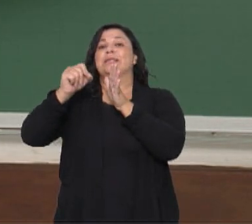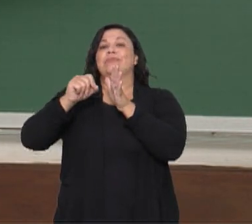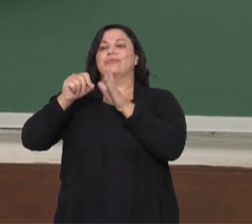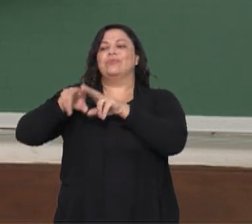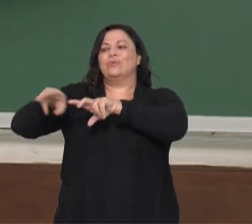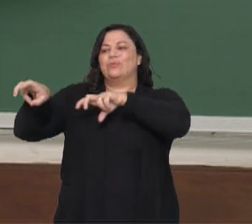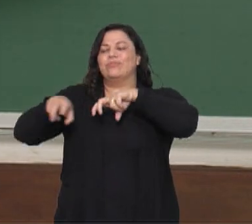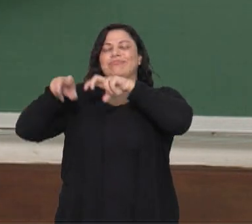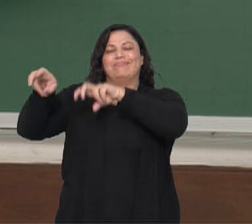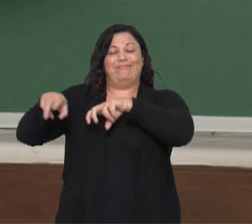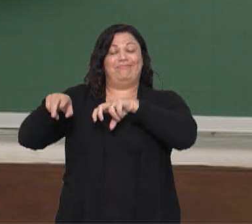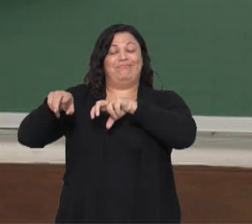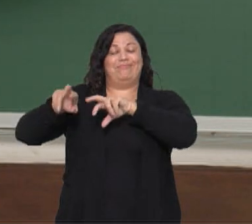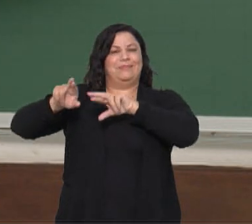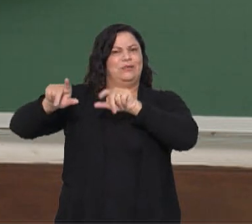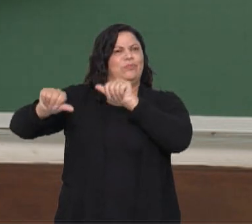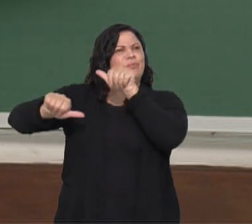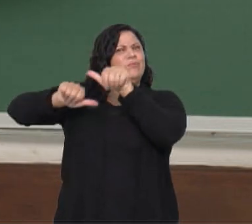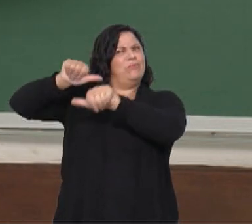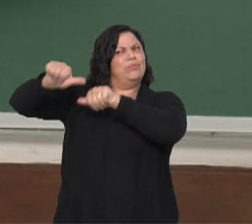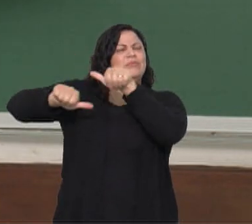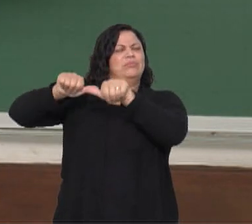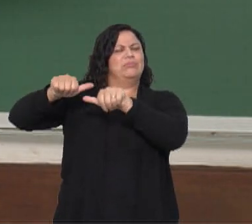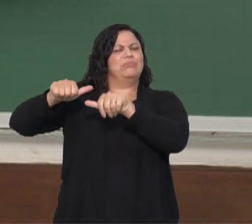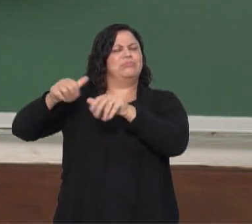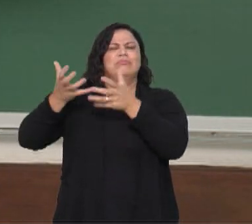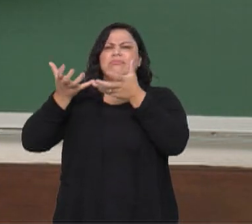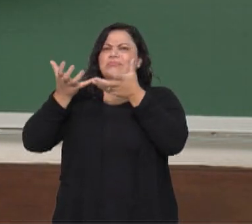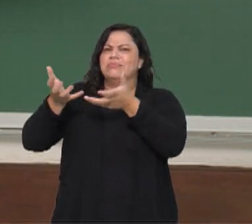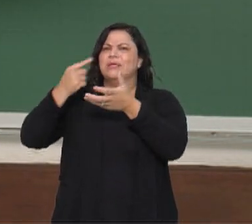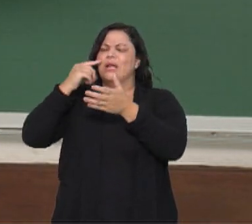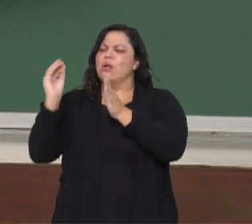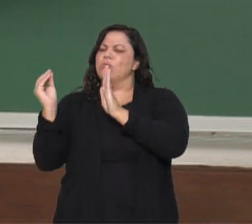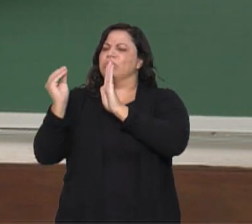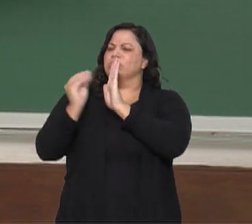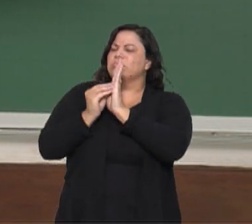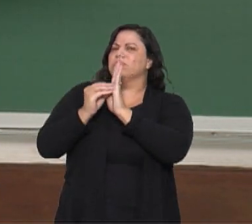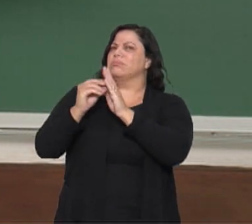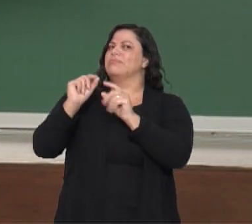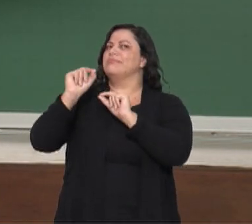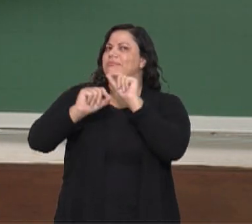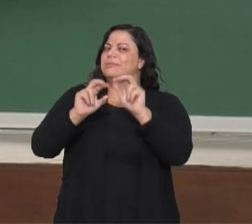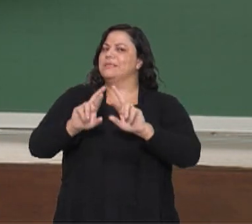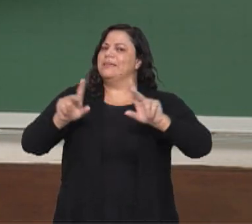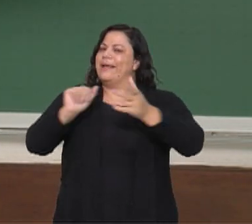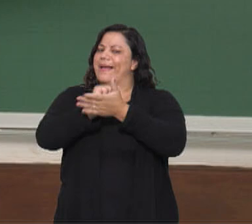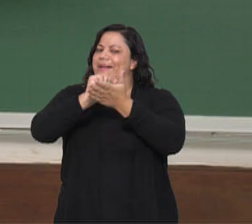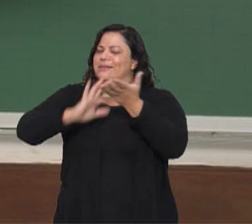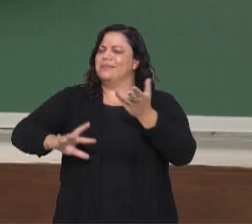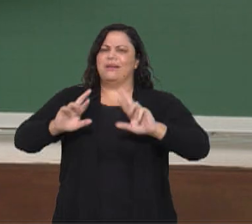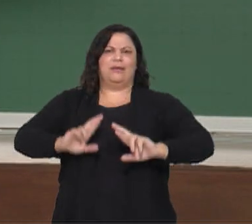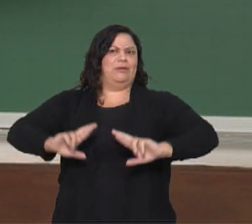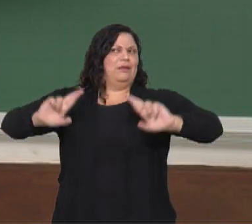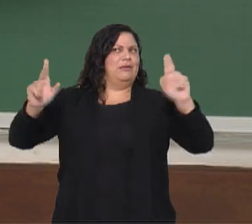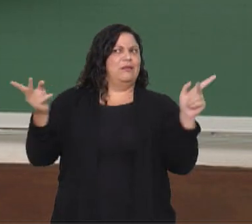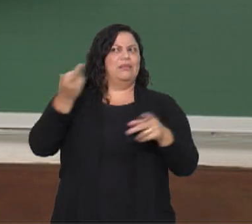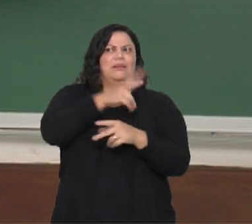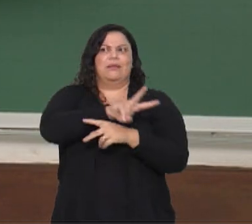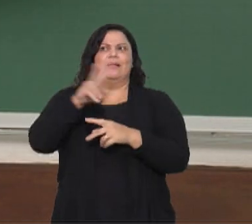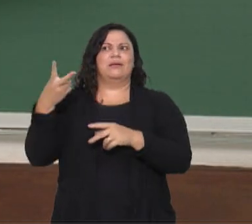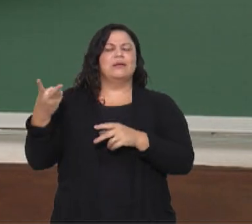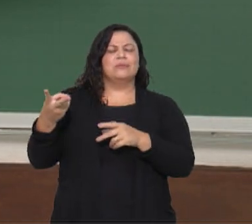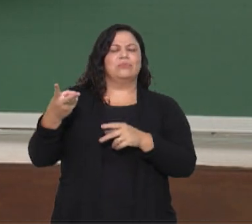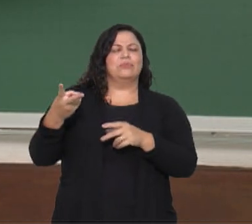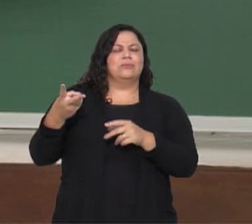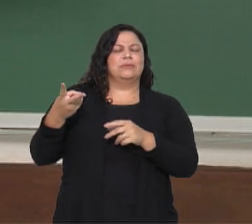aspecto, e o professor gostaria que você registrasse em seu caderno essa atividade, apontando a diferença entre as duas ferramentas